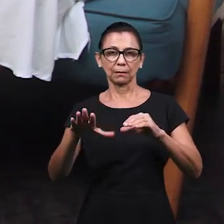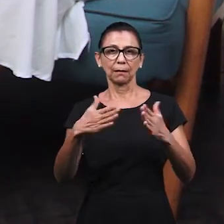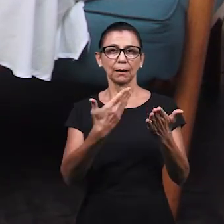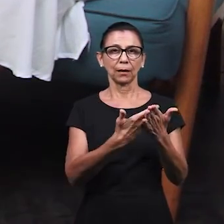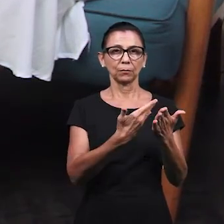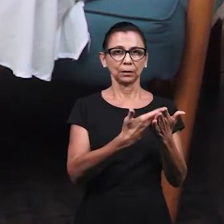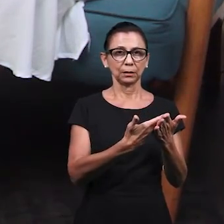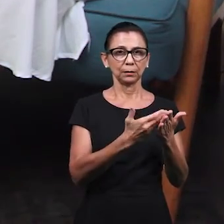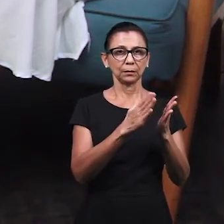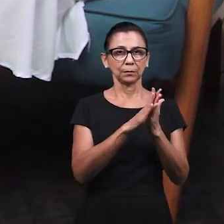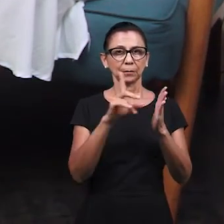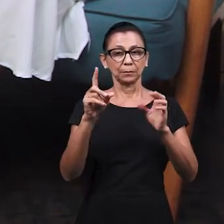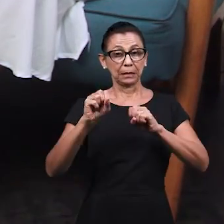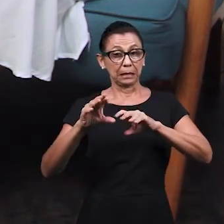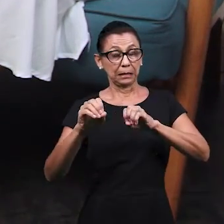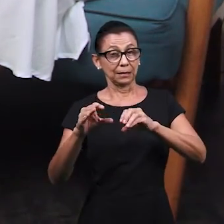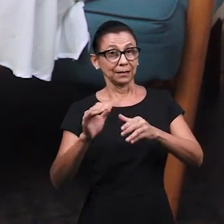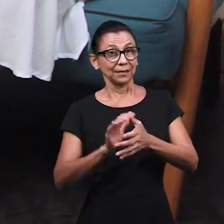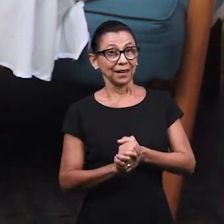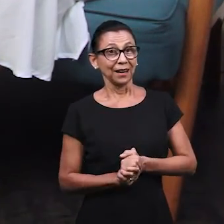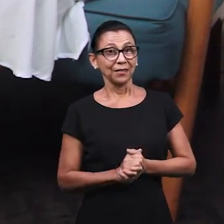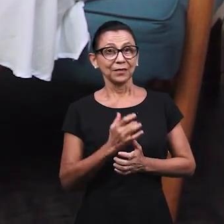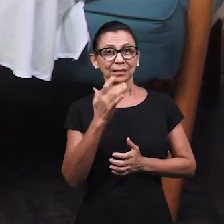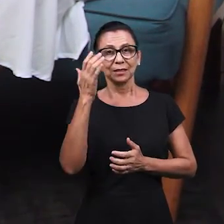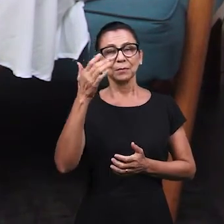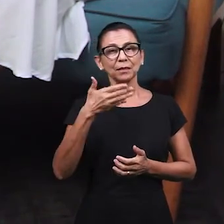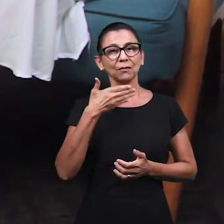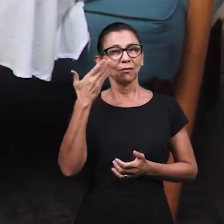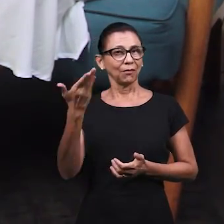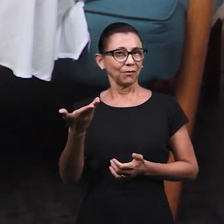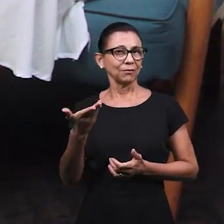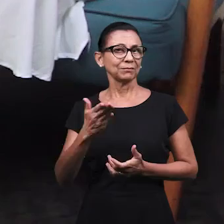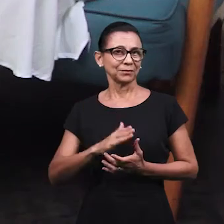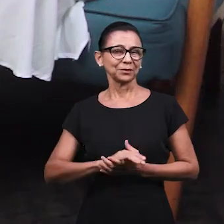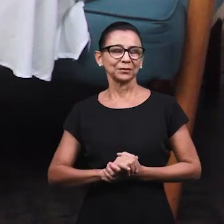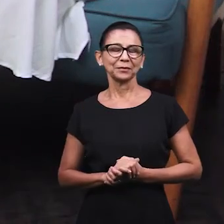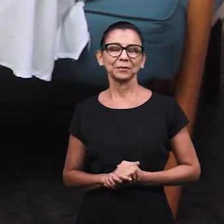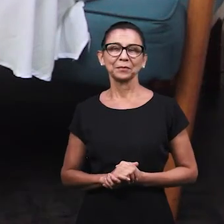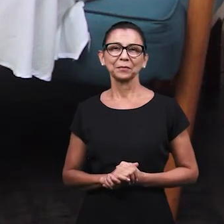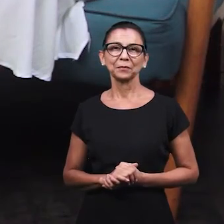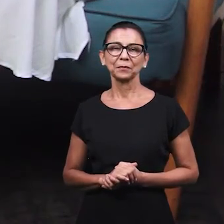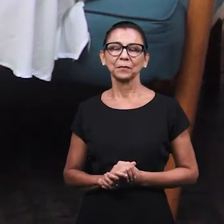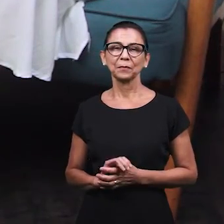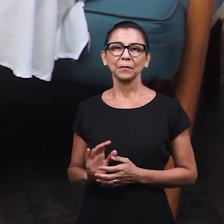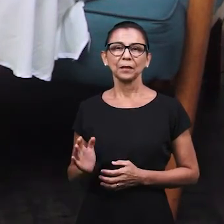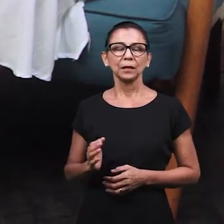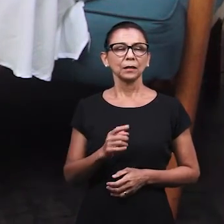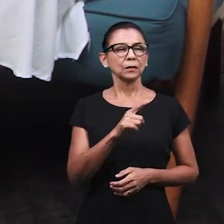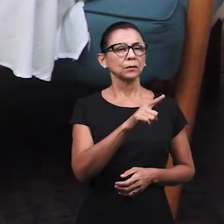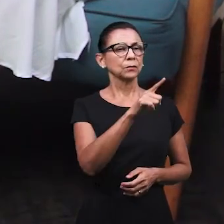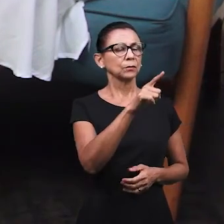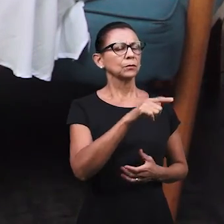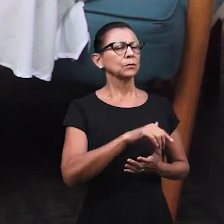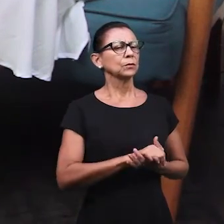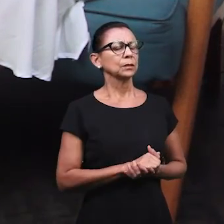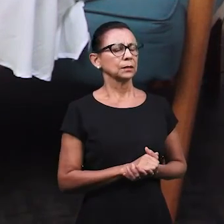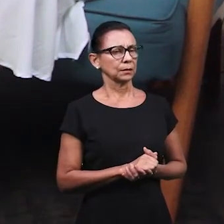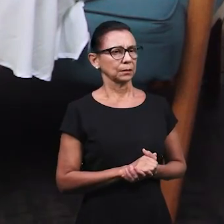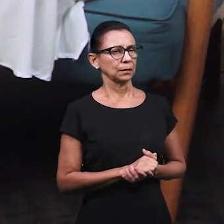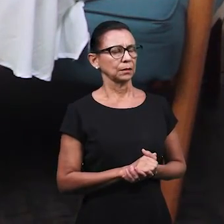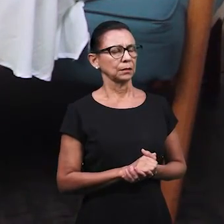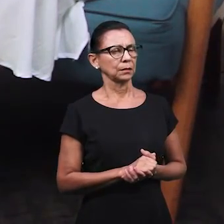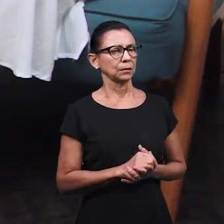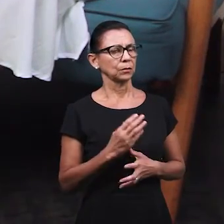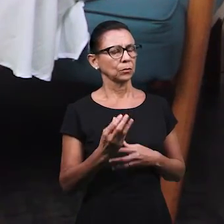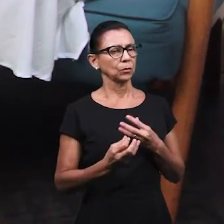mais, a história já está consolidada. Agora, Lucélia, a sua experiência pessoal e a